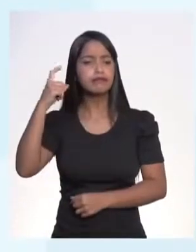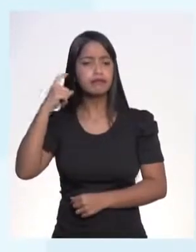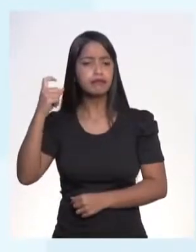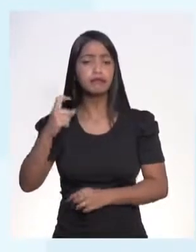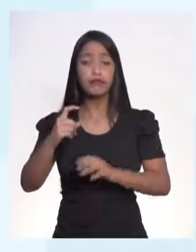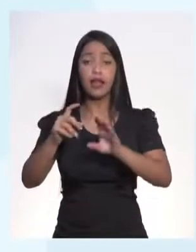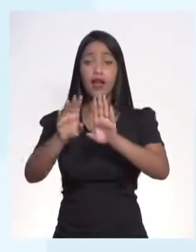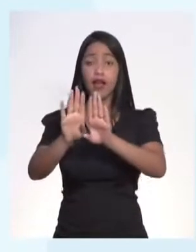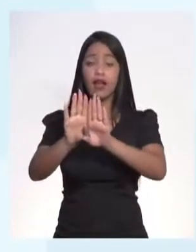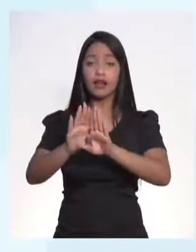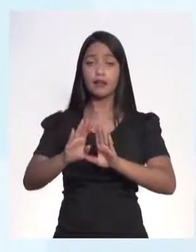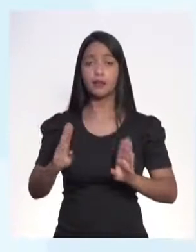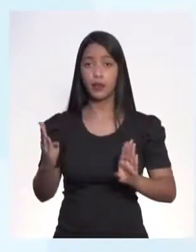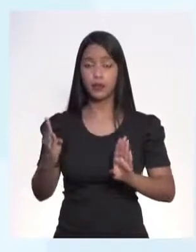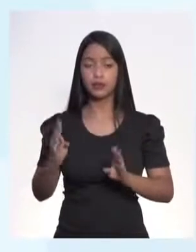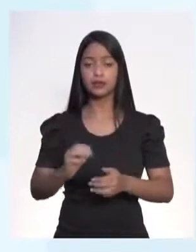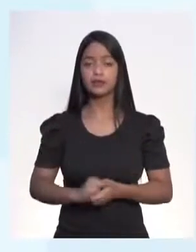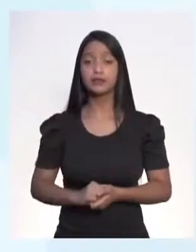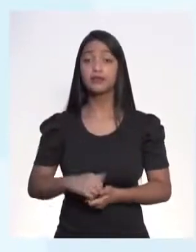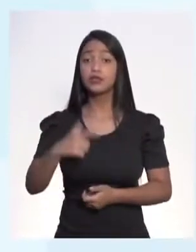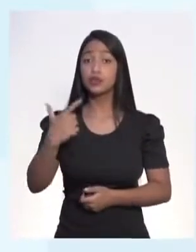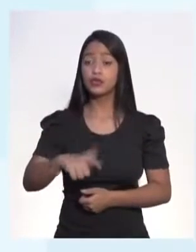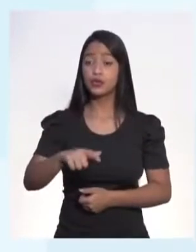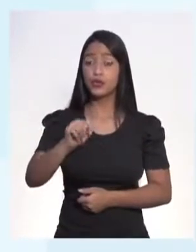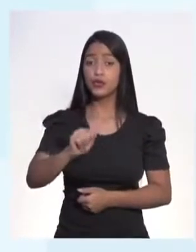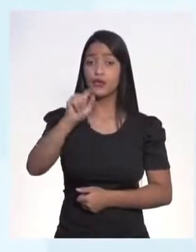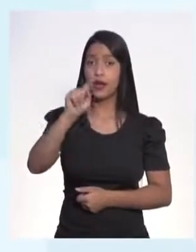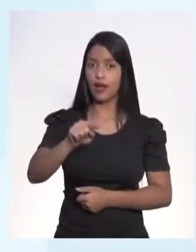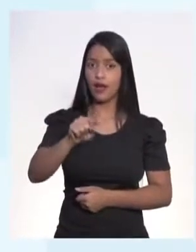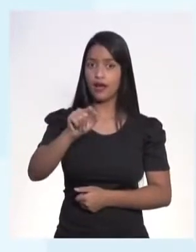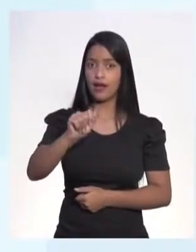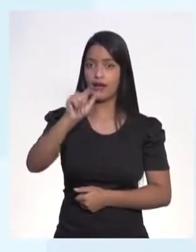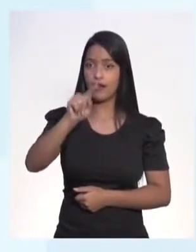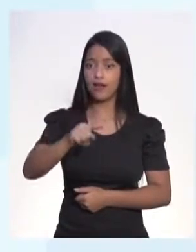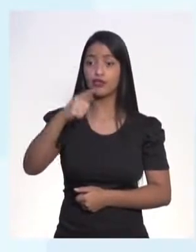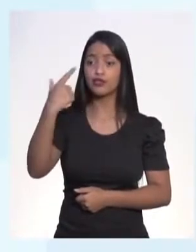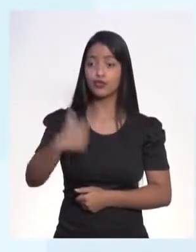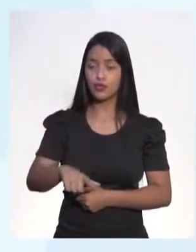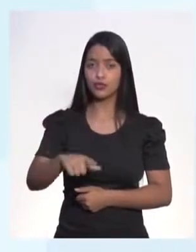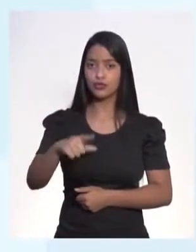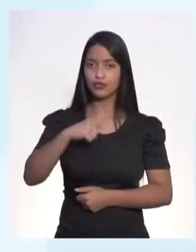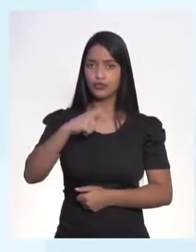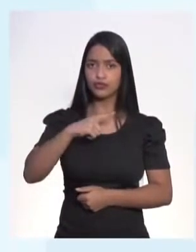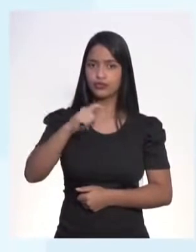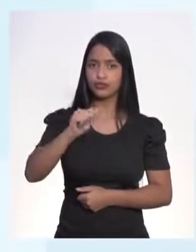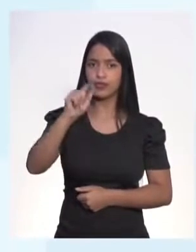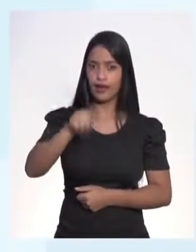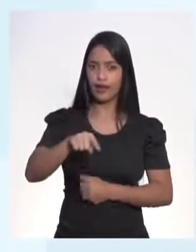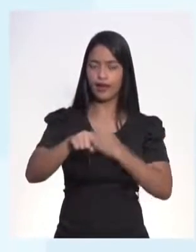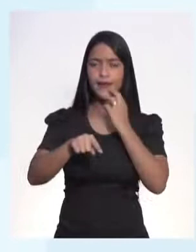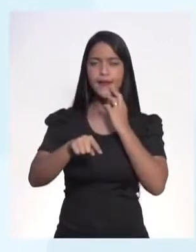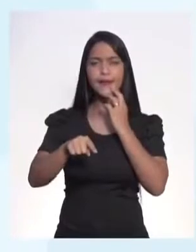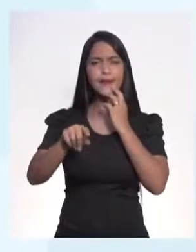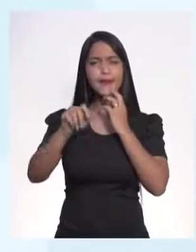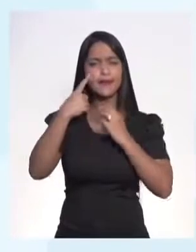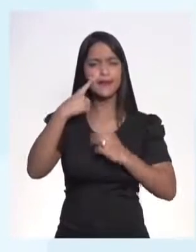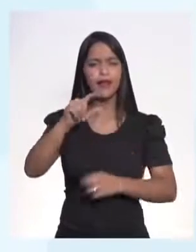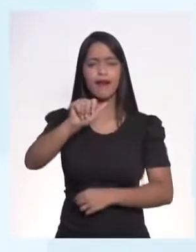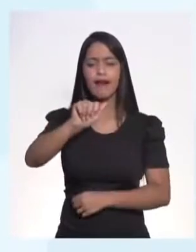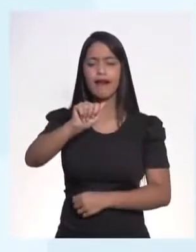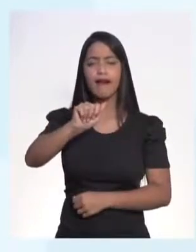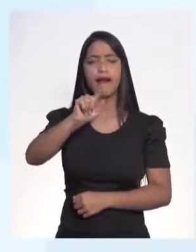porta Olha que da hora dando aqui a gente tem mais um ó mais uma com acento quando a gente fala se a